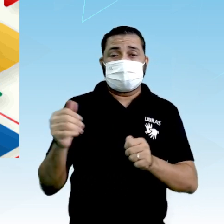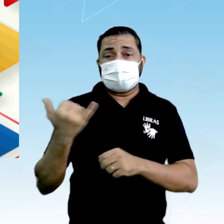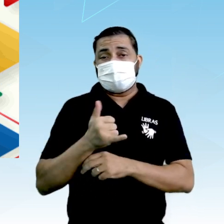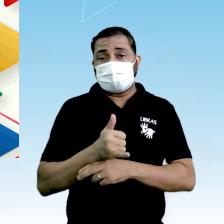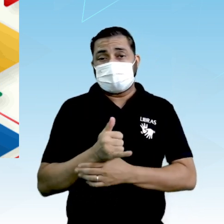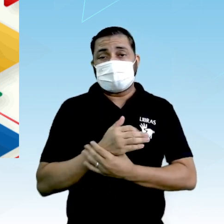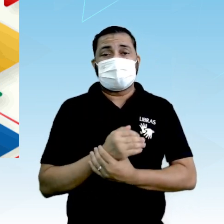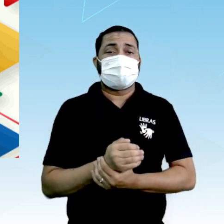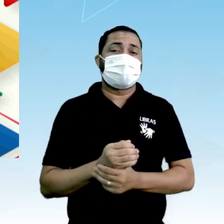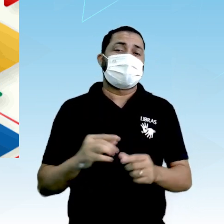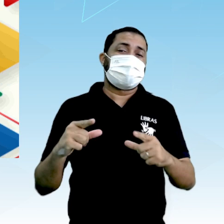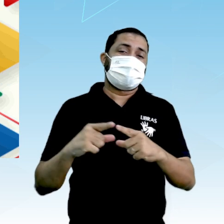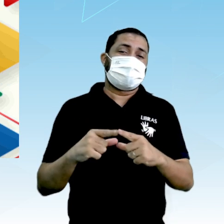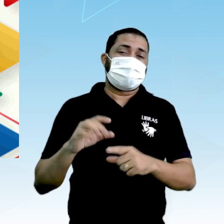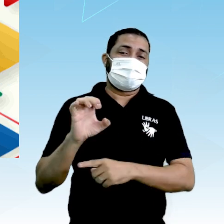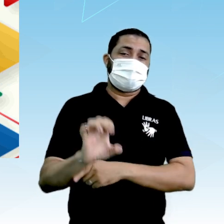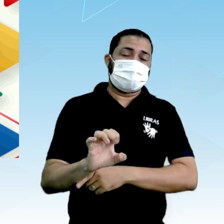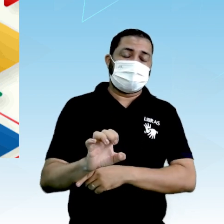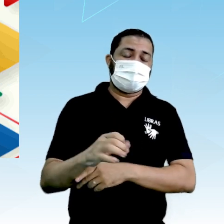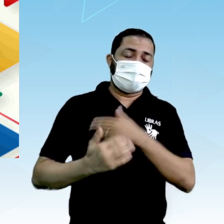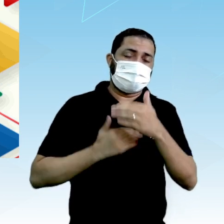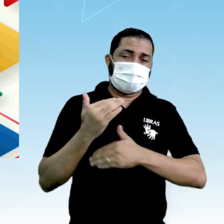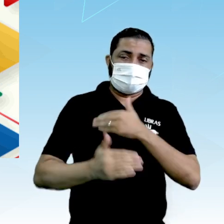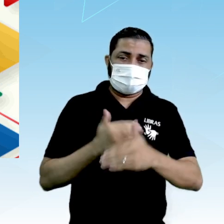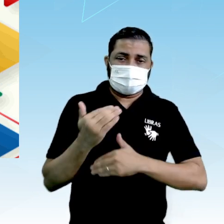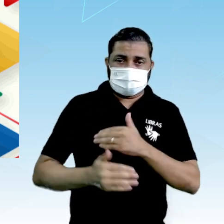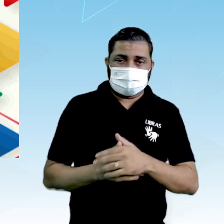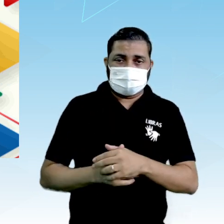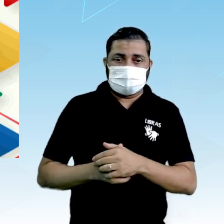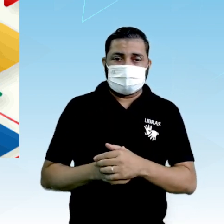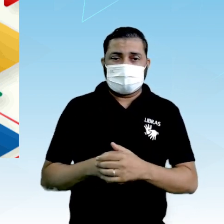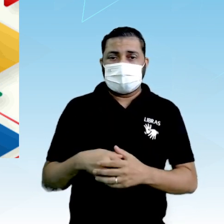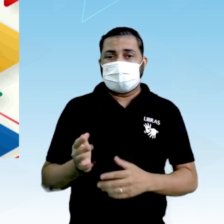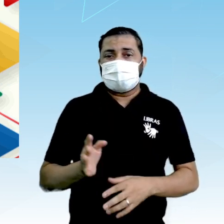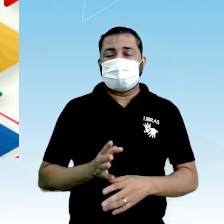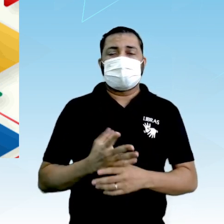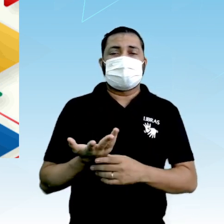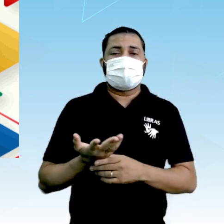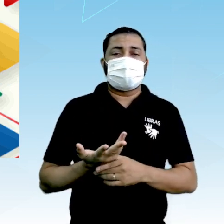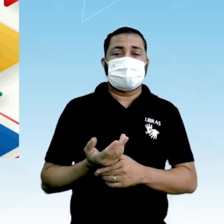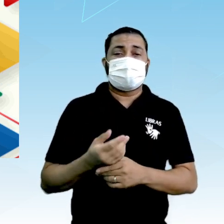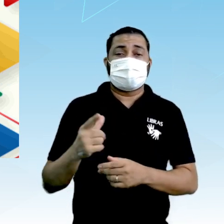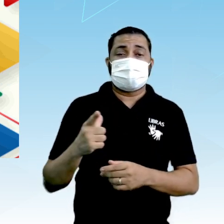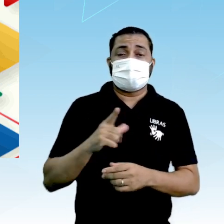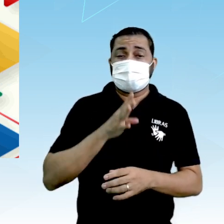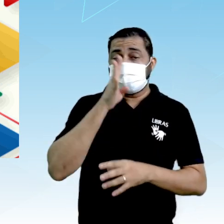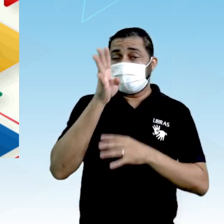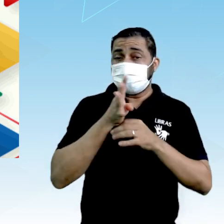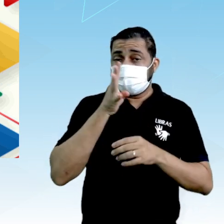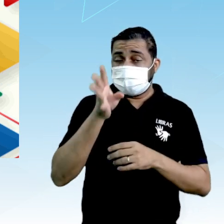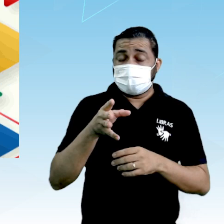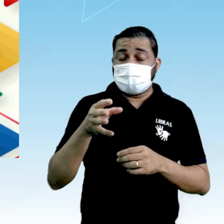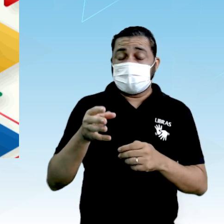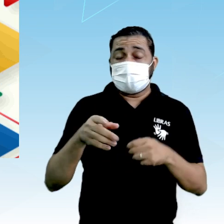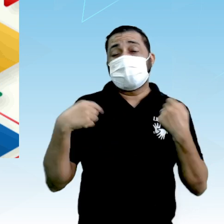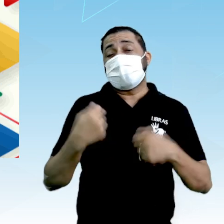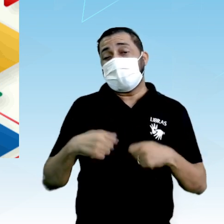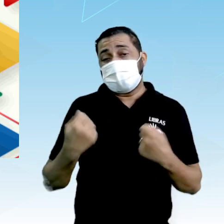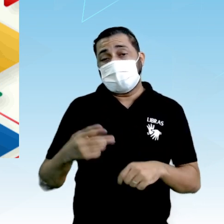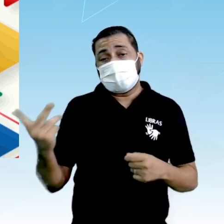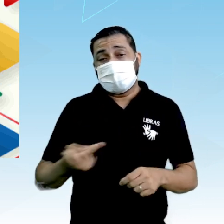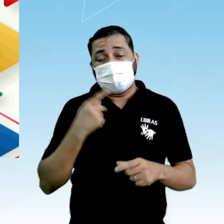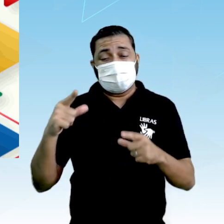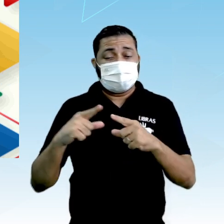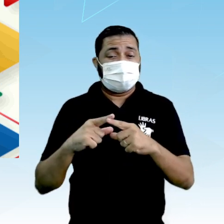no caso do ΔE, para um processo ser espontâneo, a gente precisa aí estar falando de um